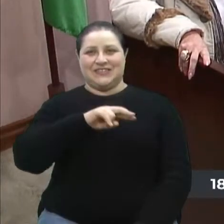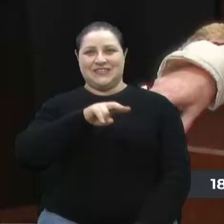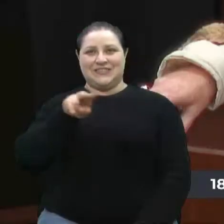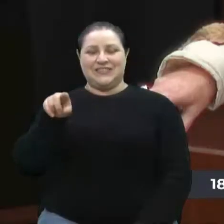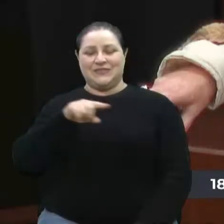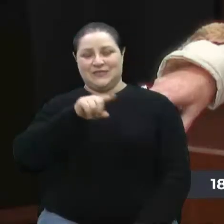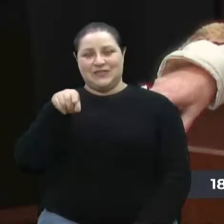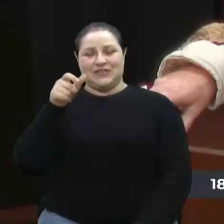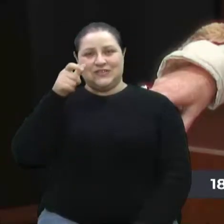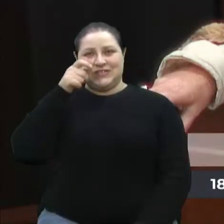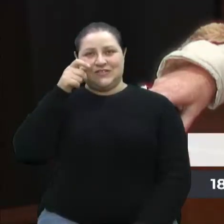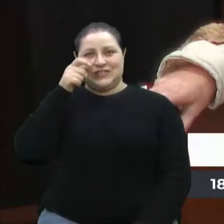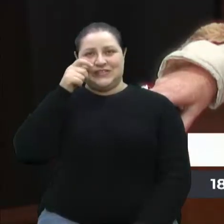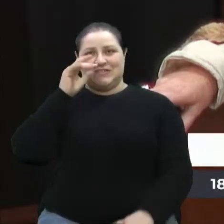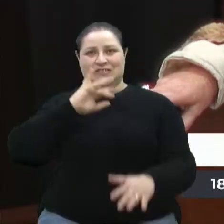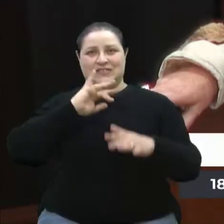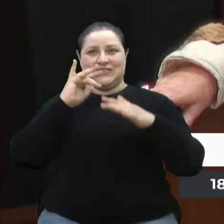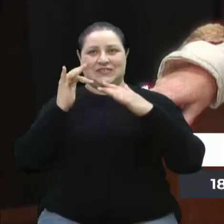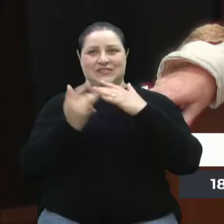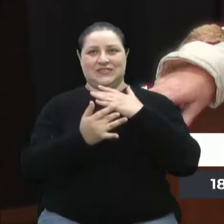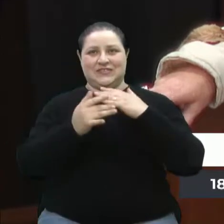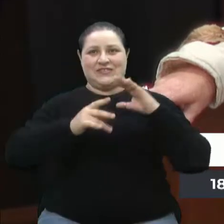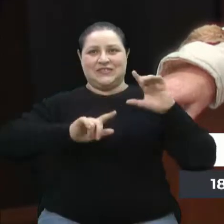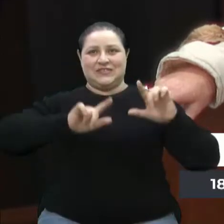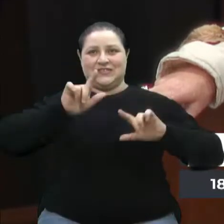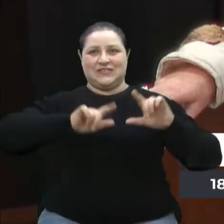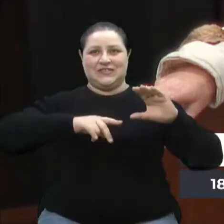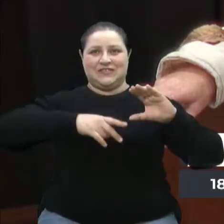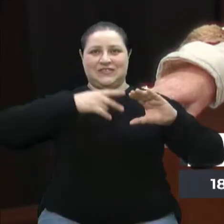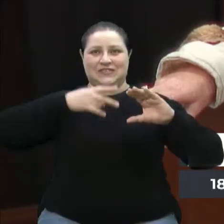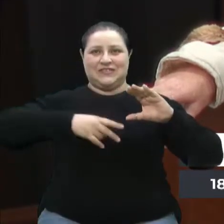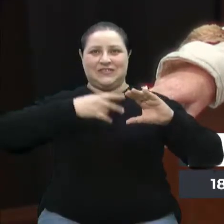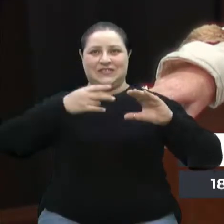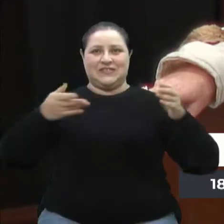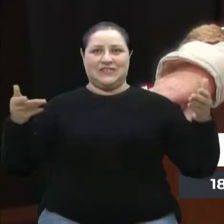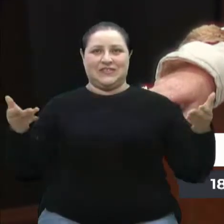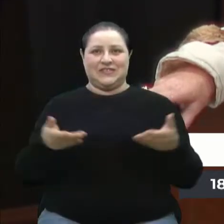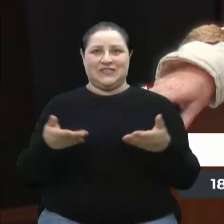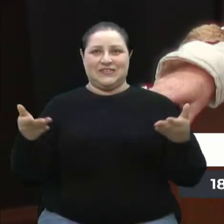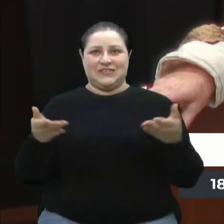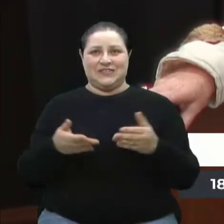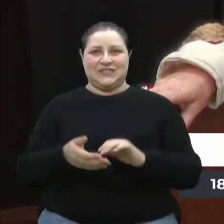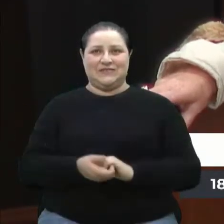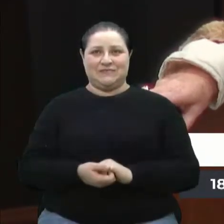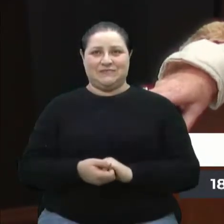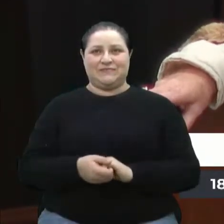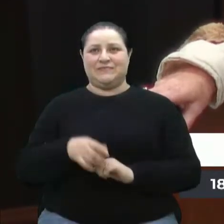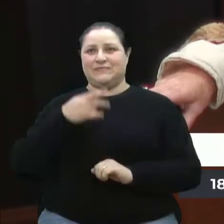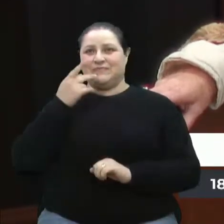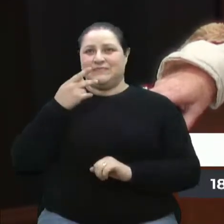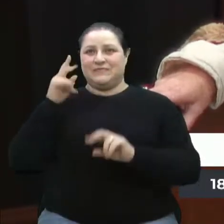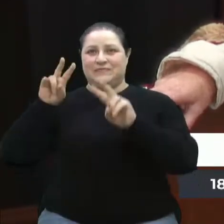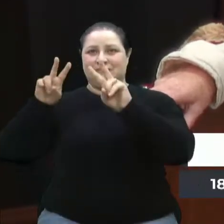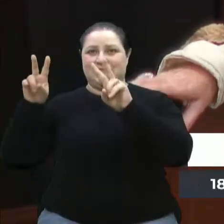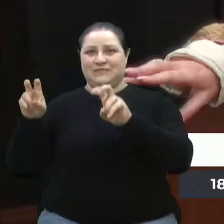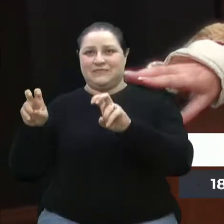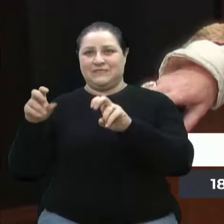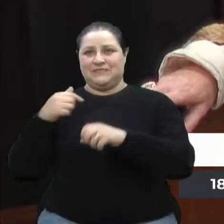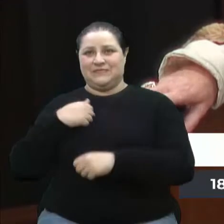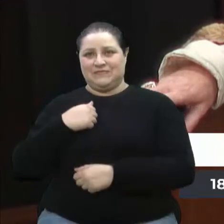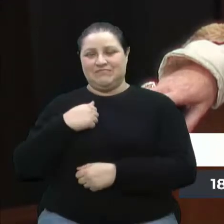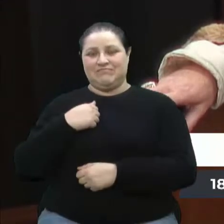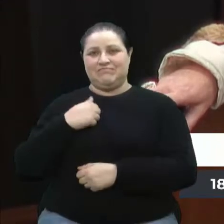assiste nas redes, a TV Câmara. Hoje eu vou falar de um assunto que eu